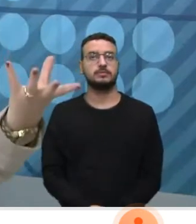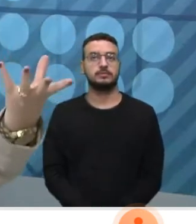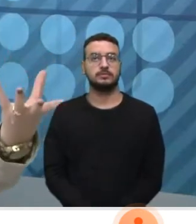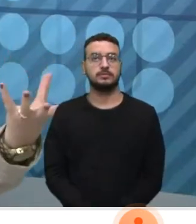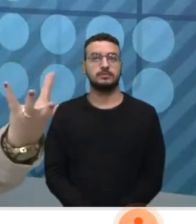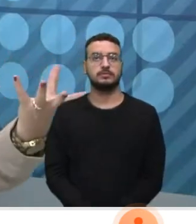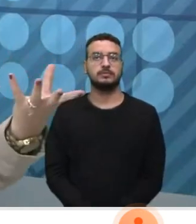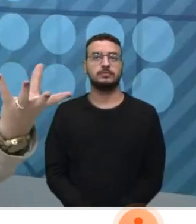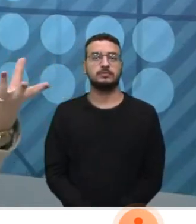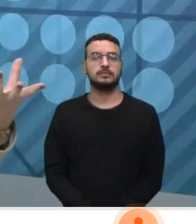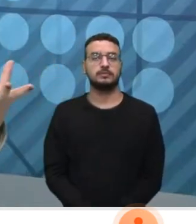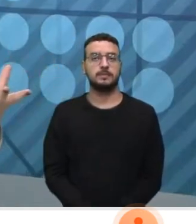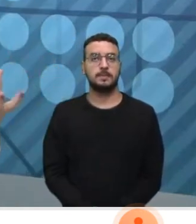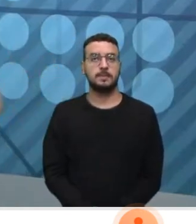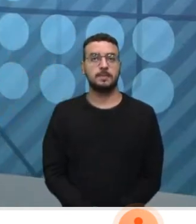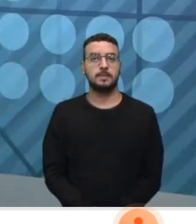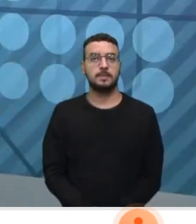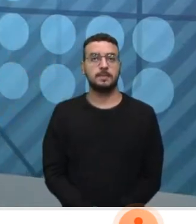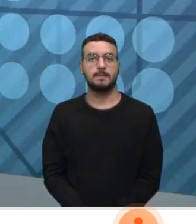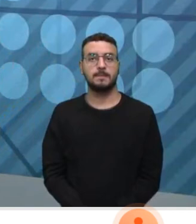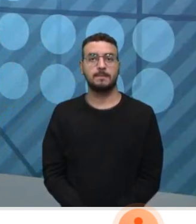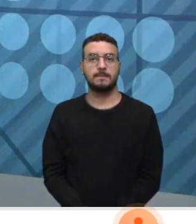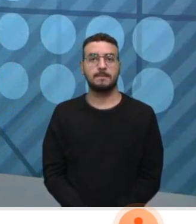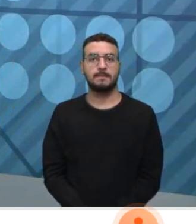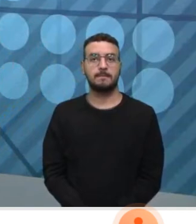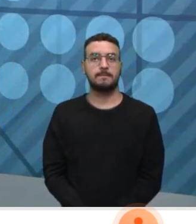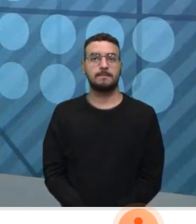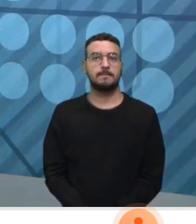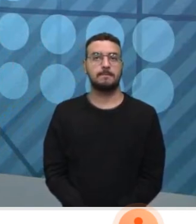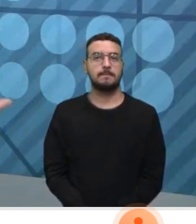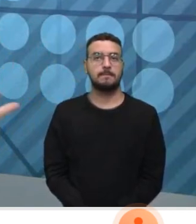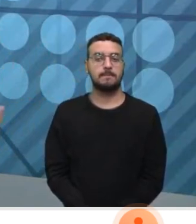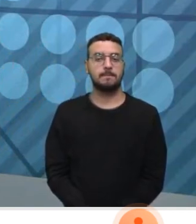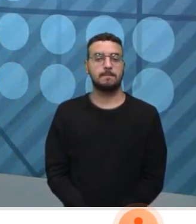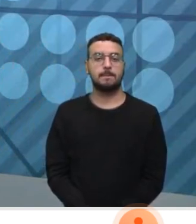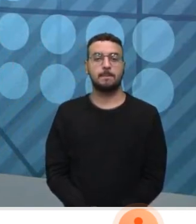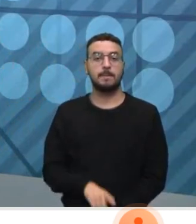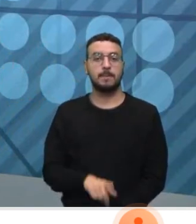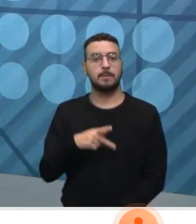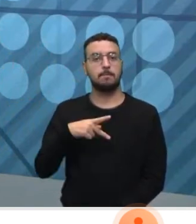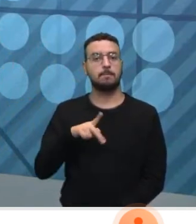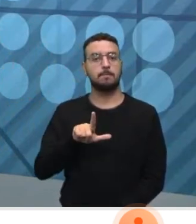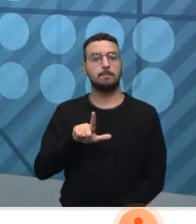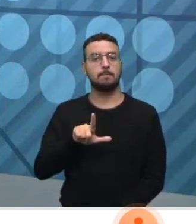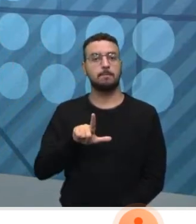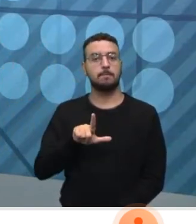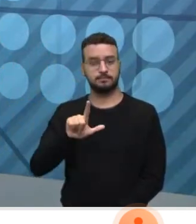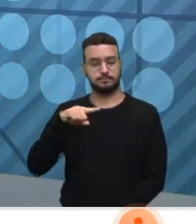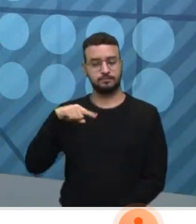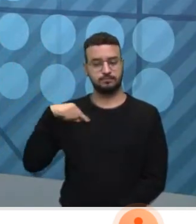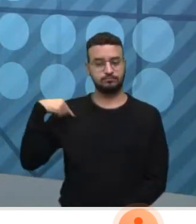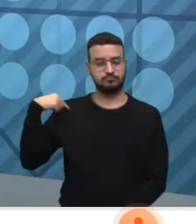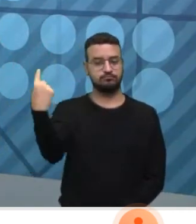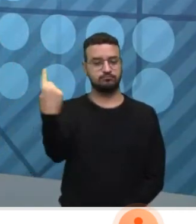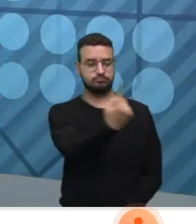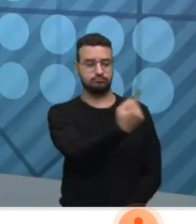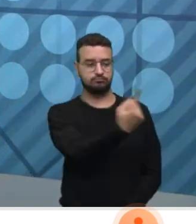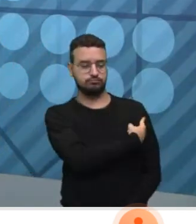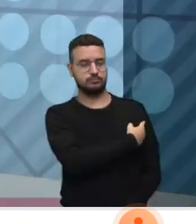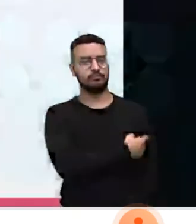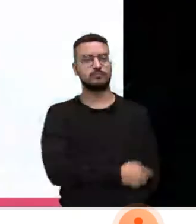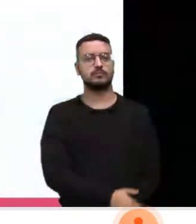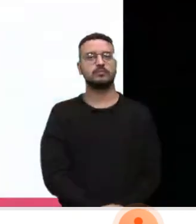3 pessoas, 10 pessoas, nós, no plural. Aí nós temos agora, na segunda